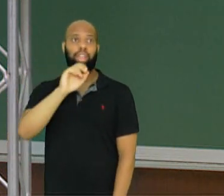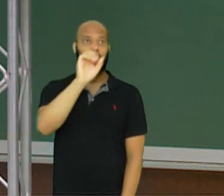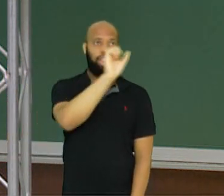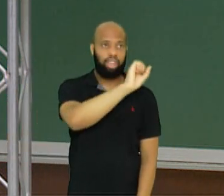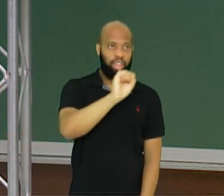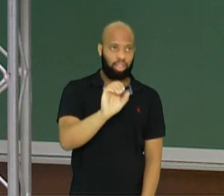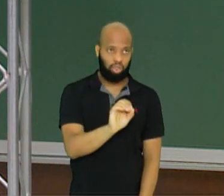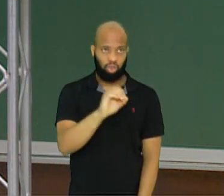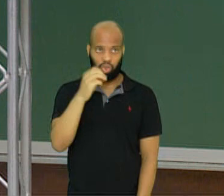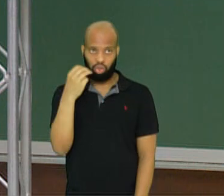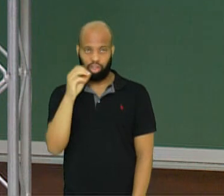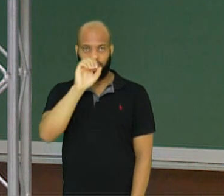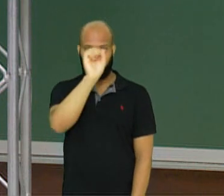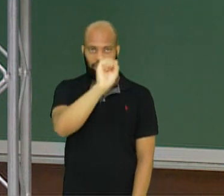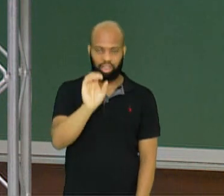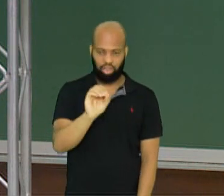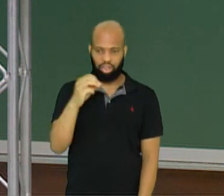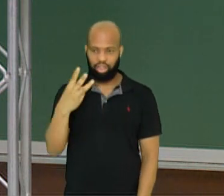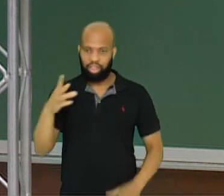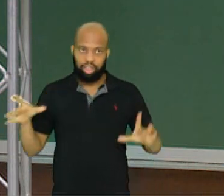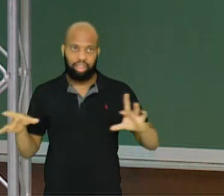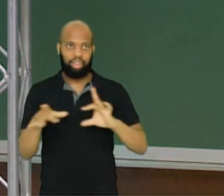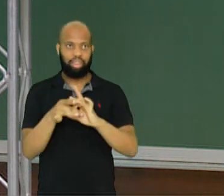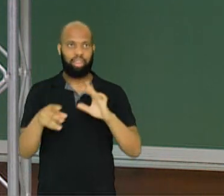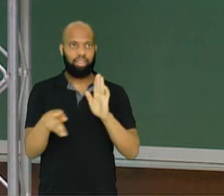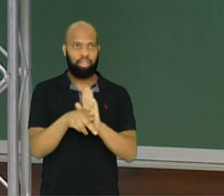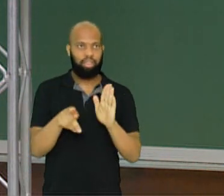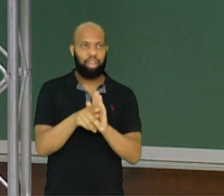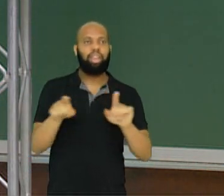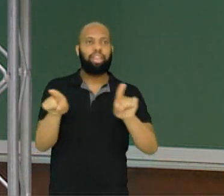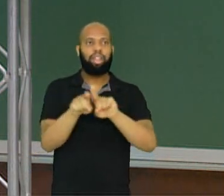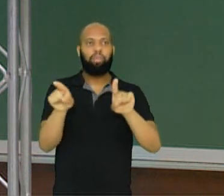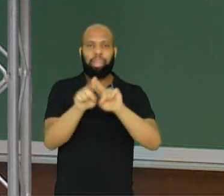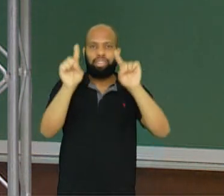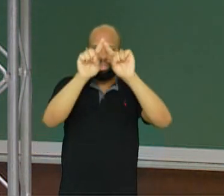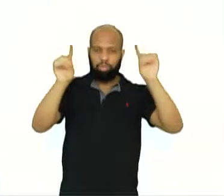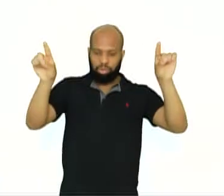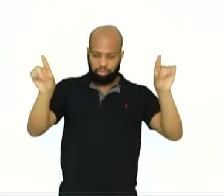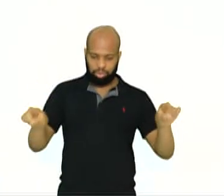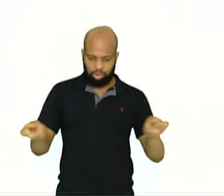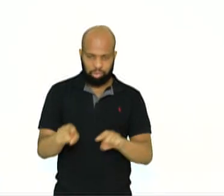enxofre se liga ao benzeno, como eu mostrei ali na anterior.